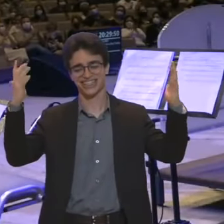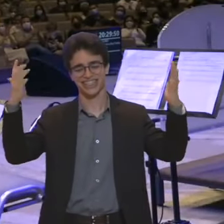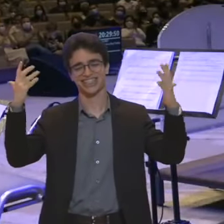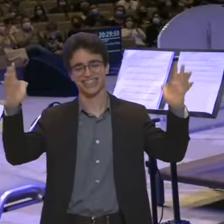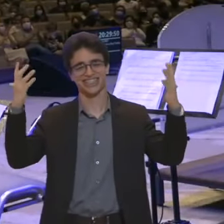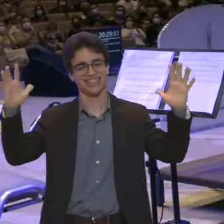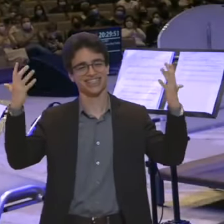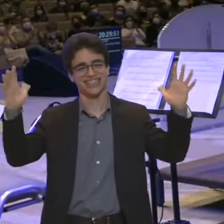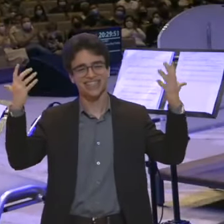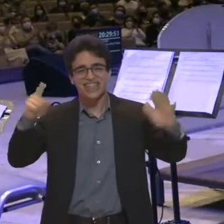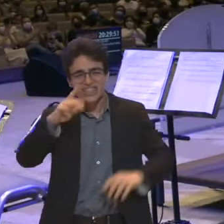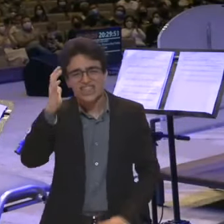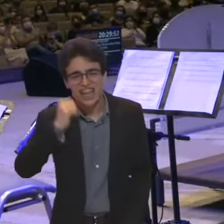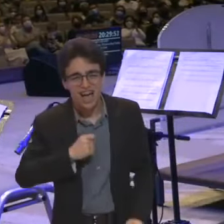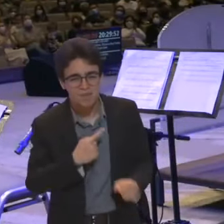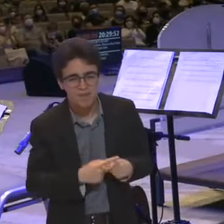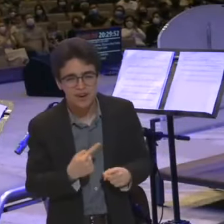Sabe por quê?